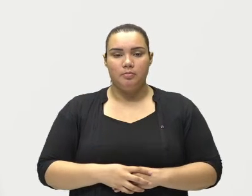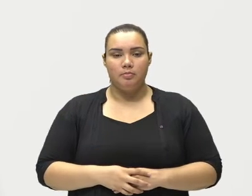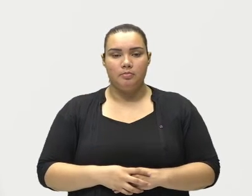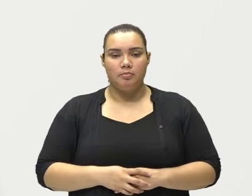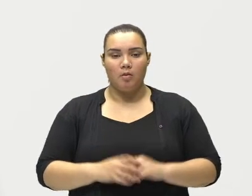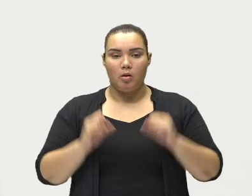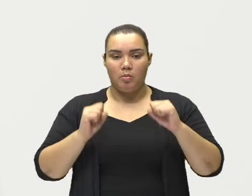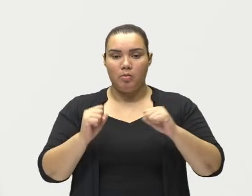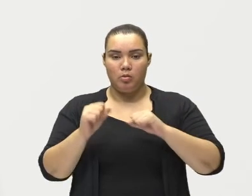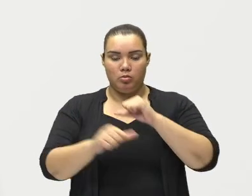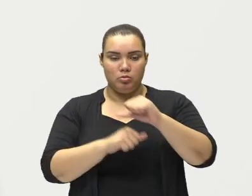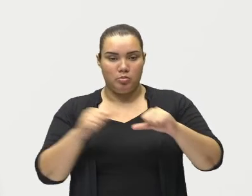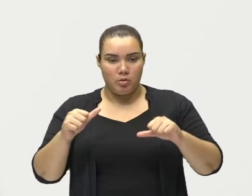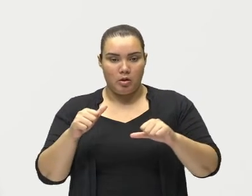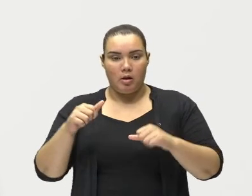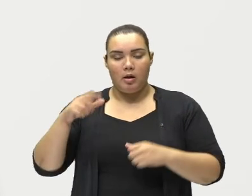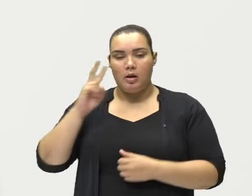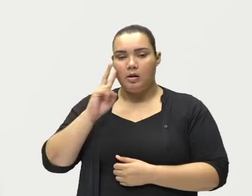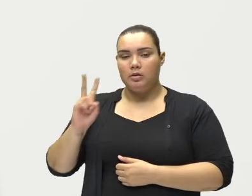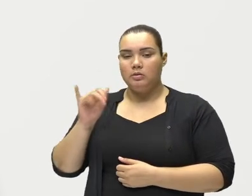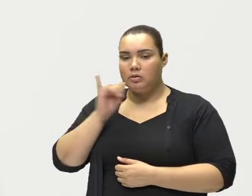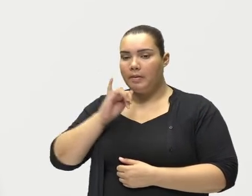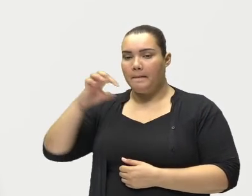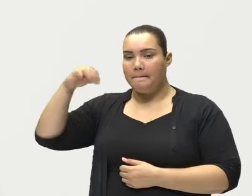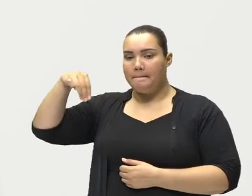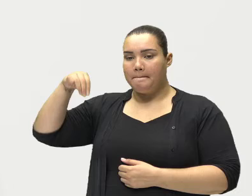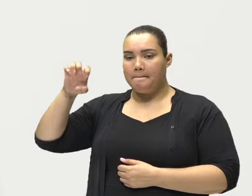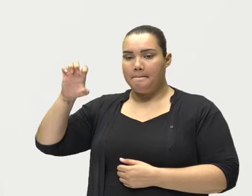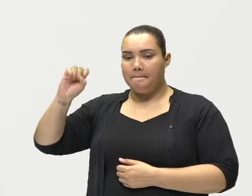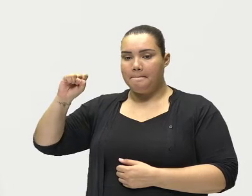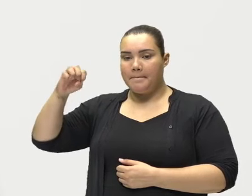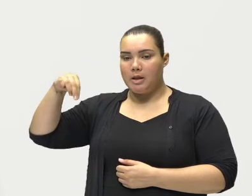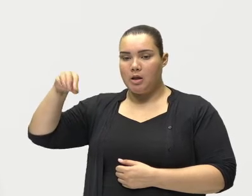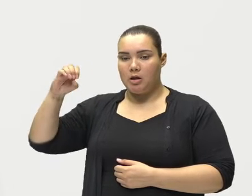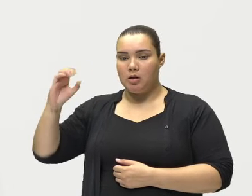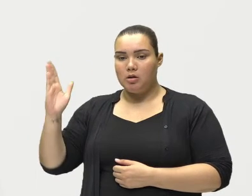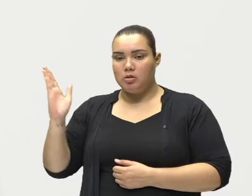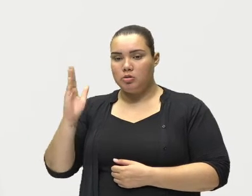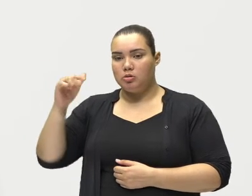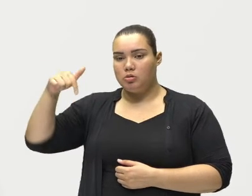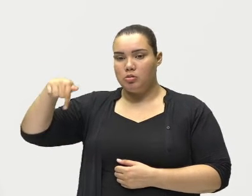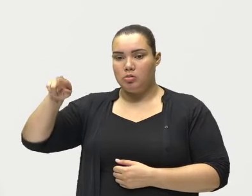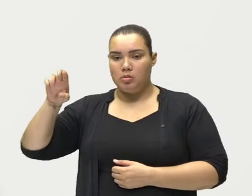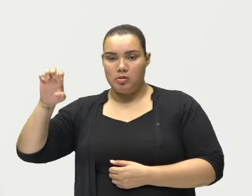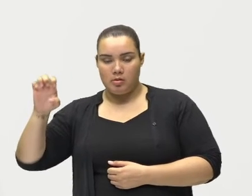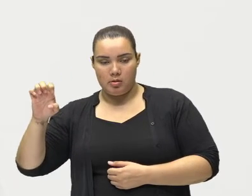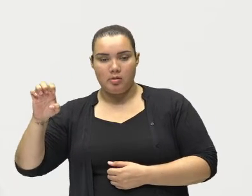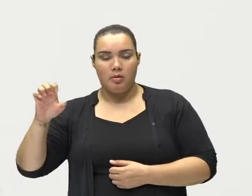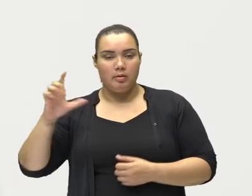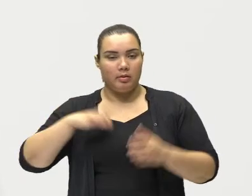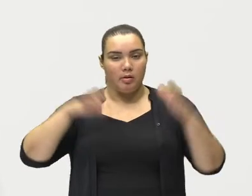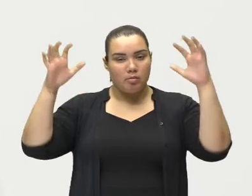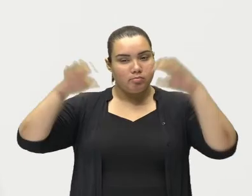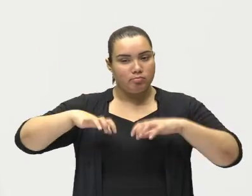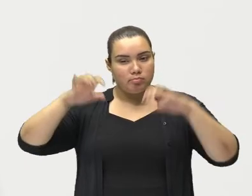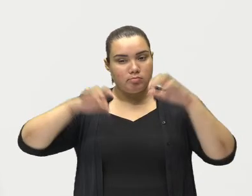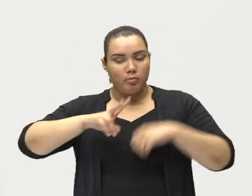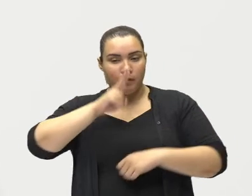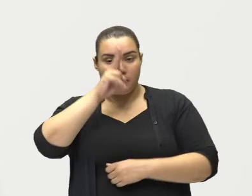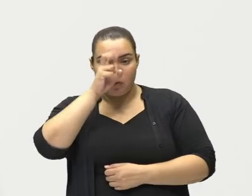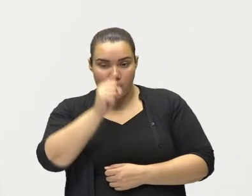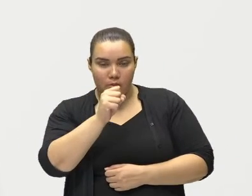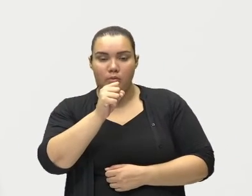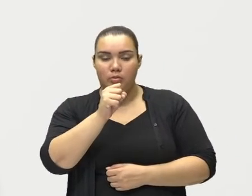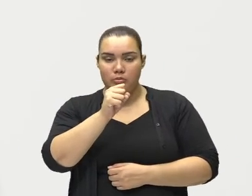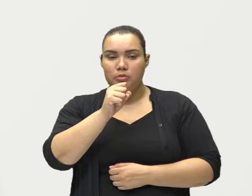Posso modificar para o mesmo que? Também, olha só aí, como ele mantém a ideia de concessão. Mesmo que tenha chovido muito,